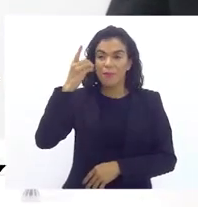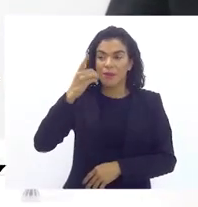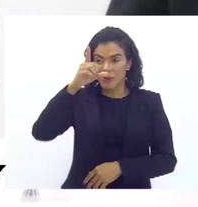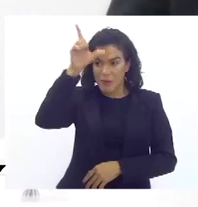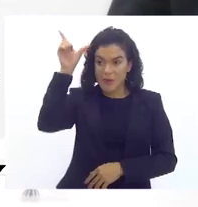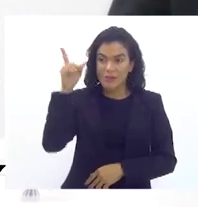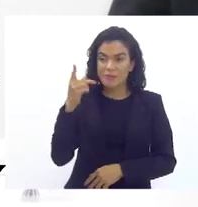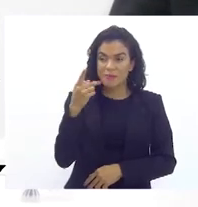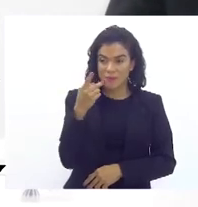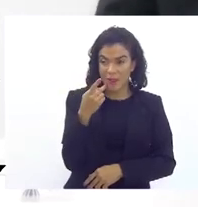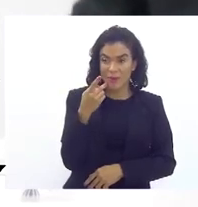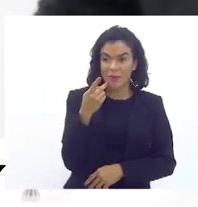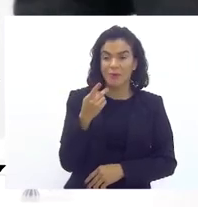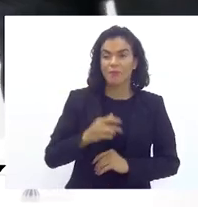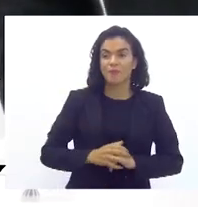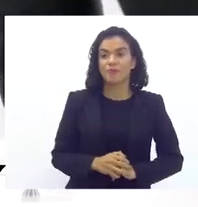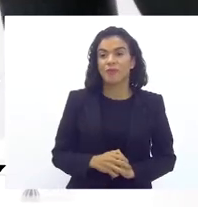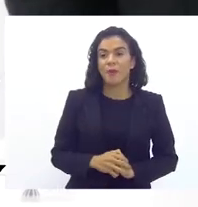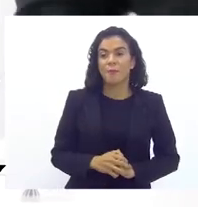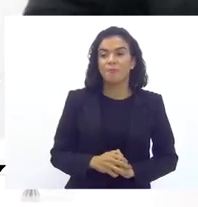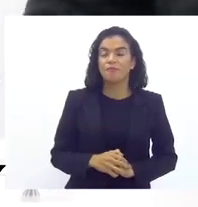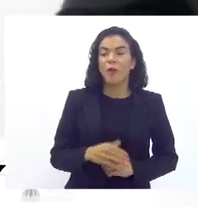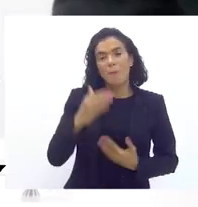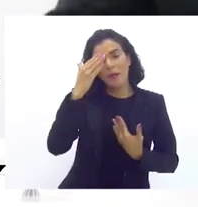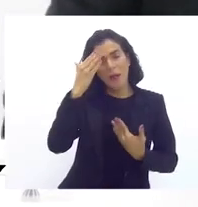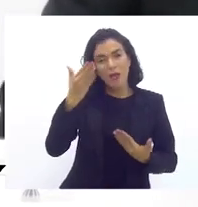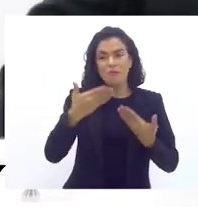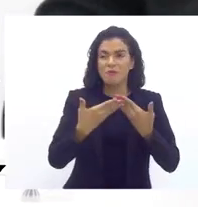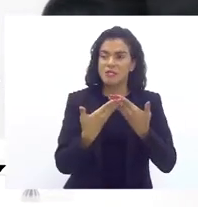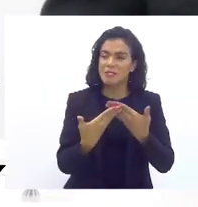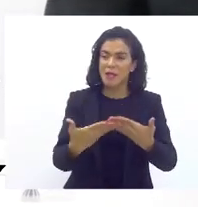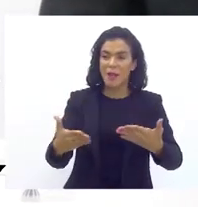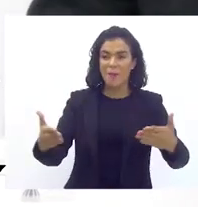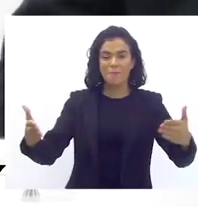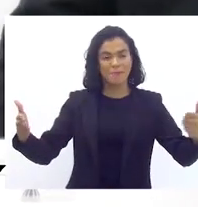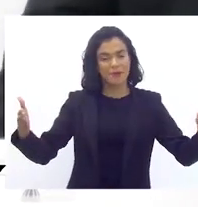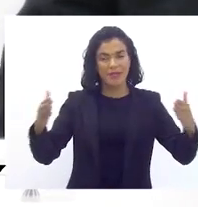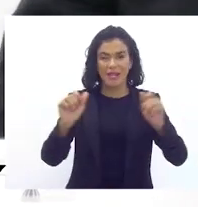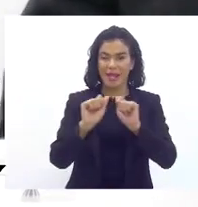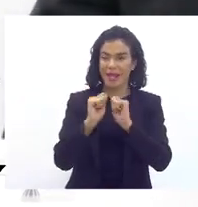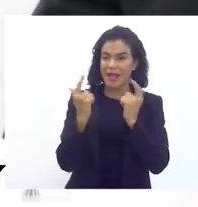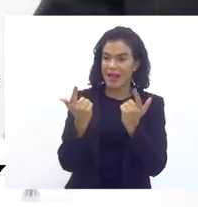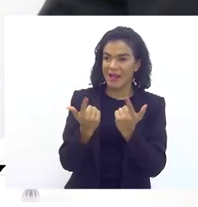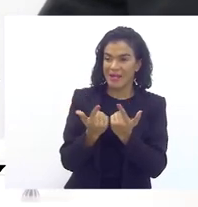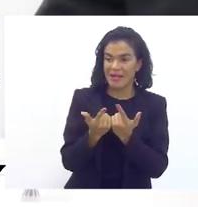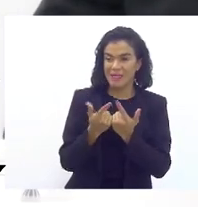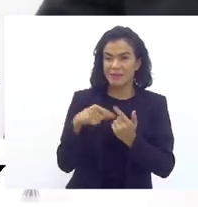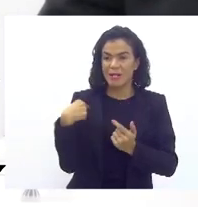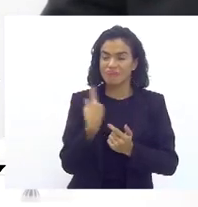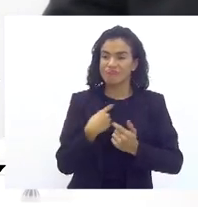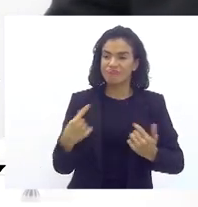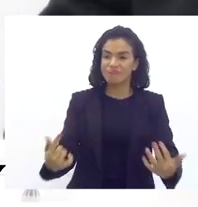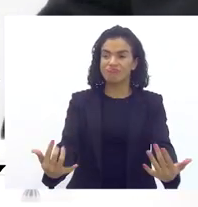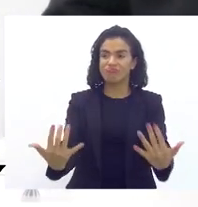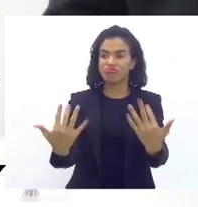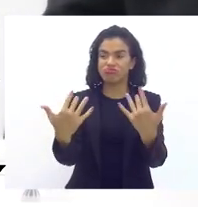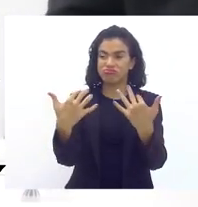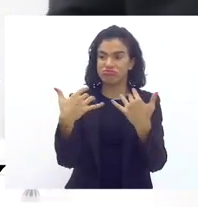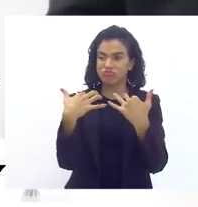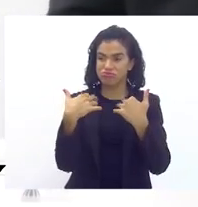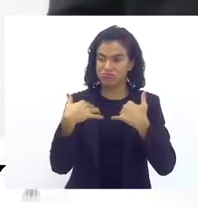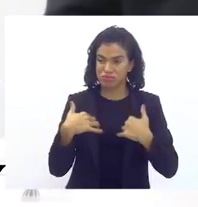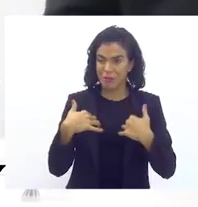abrirem essa essa casa para nos receber e como disse a Silvia Ramos é bom saber que